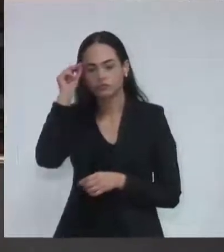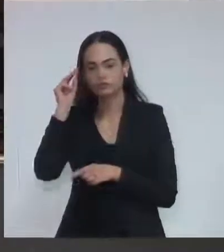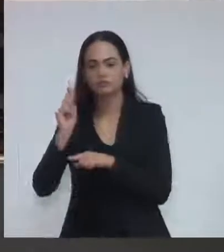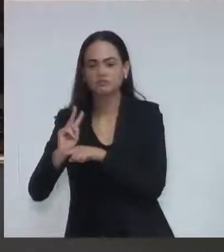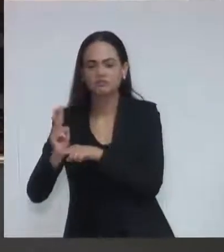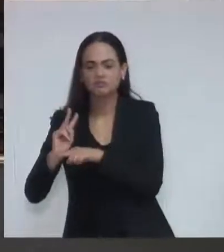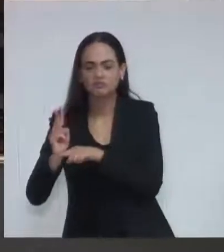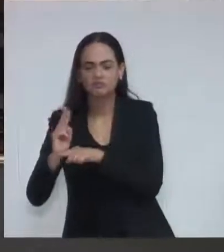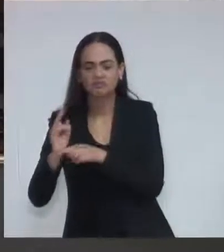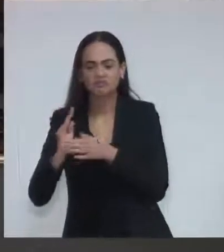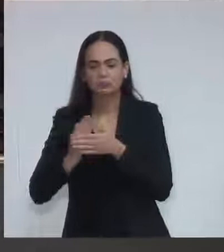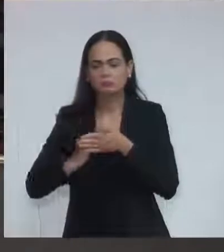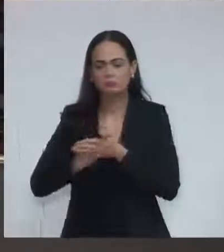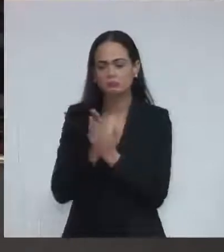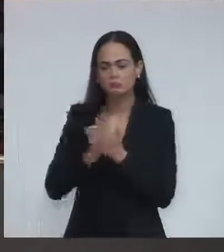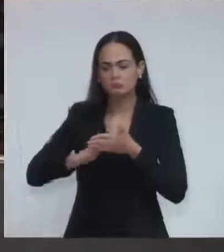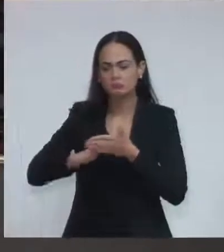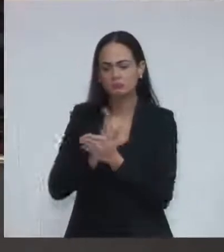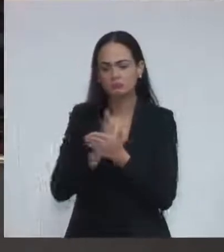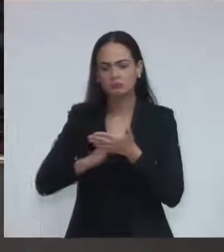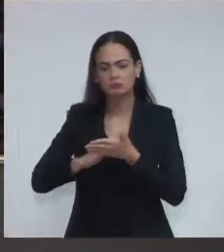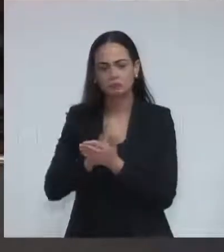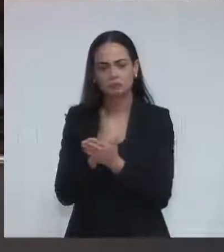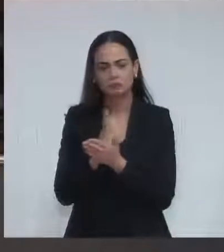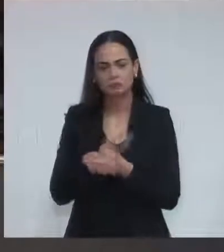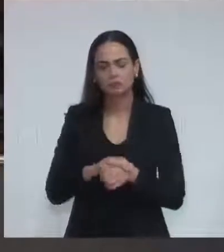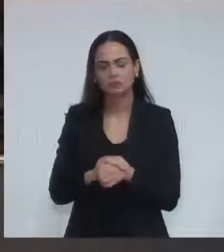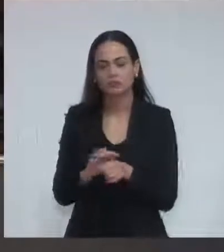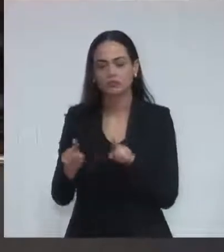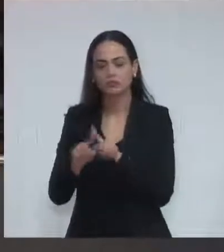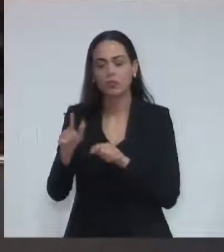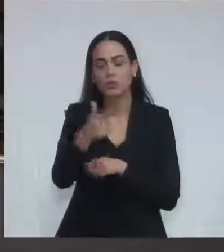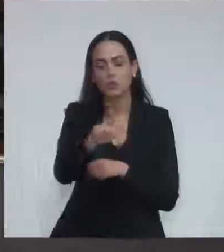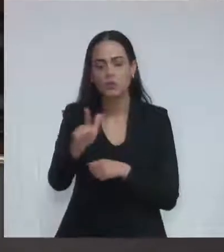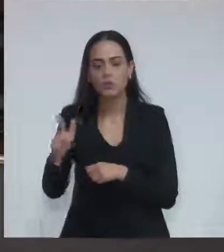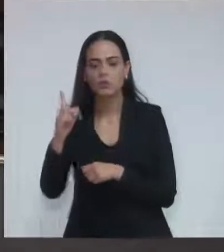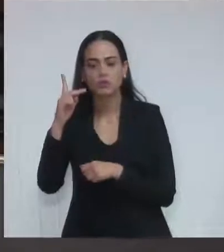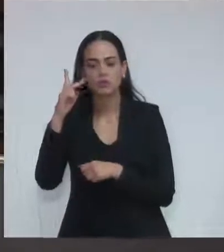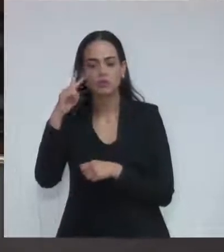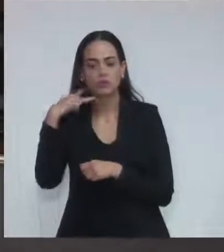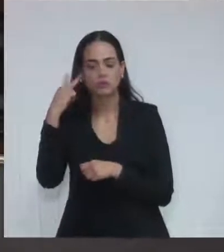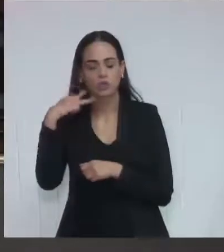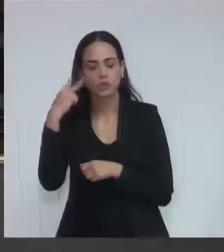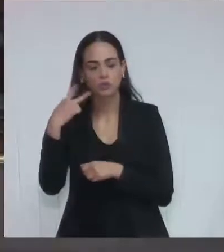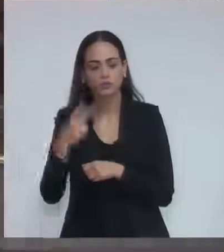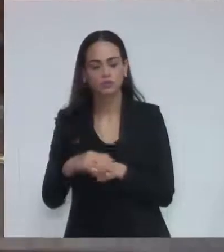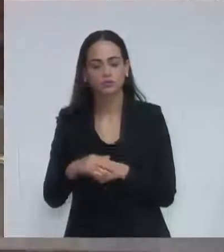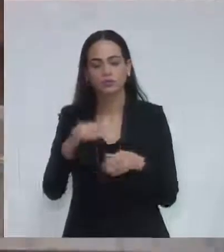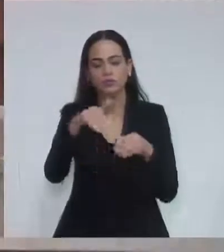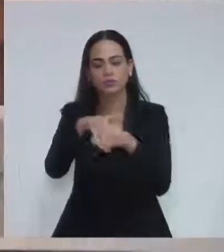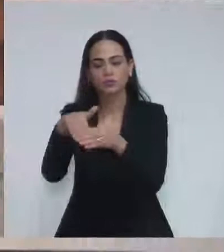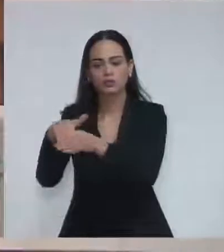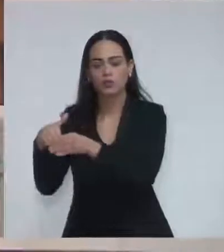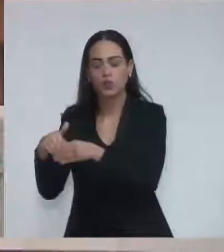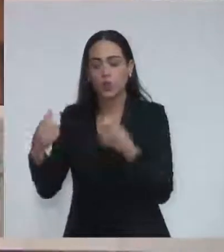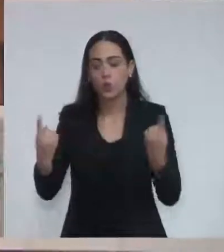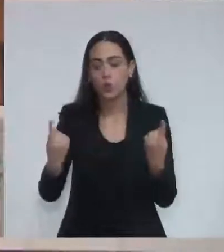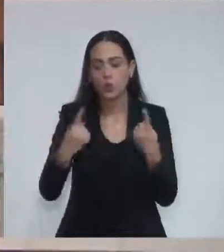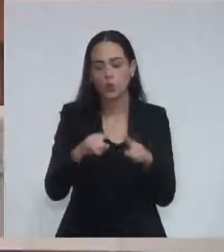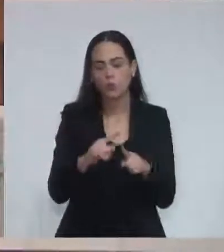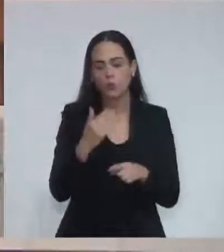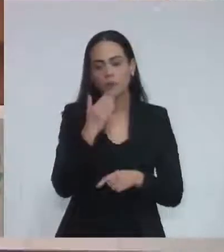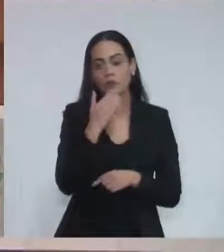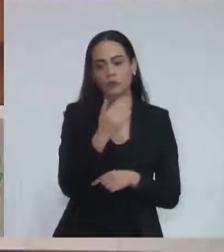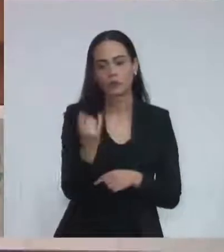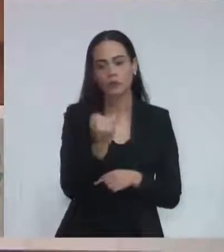com a conivência dos vereadores da base aliada, que votam contra pedidos importantes, impedindo que o requerimento